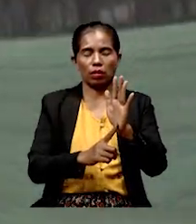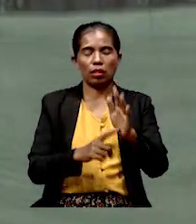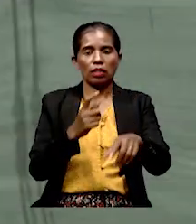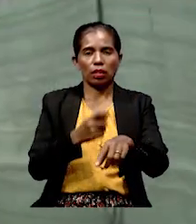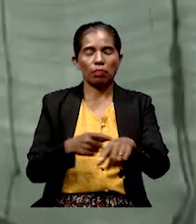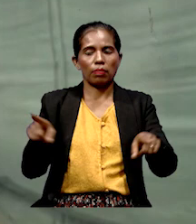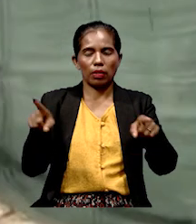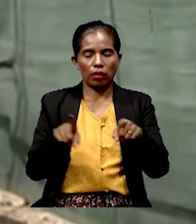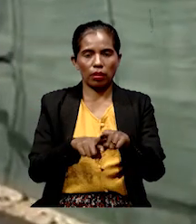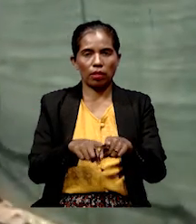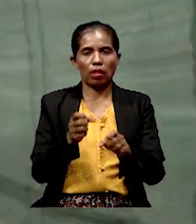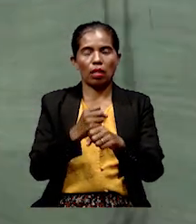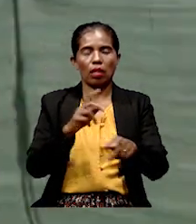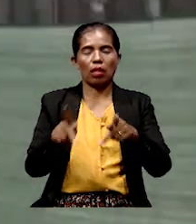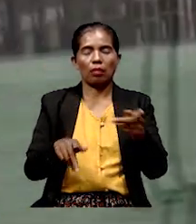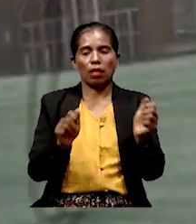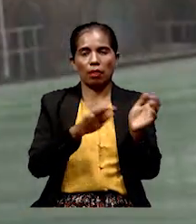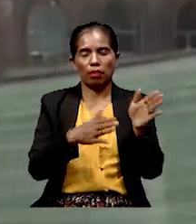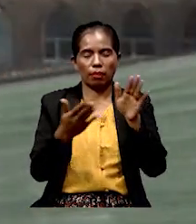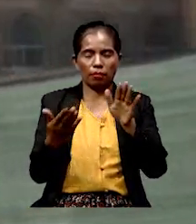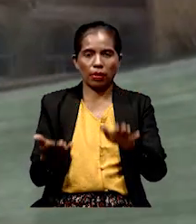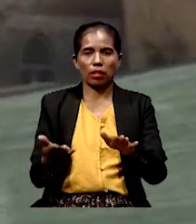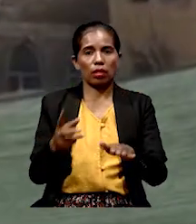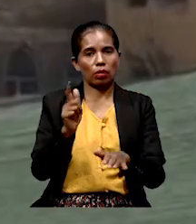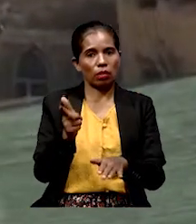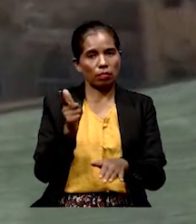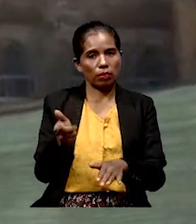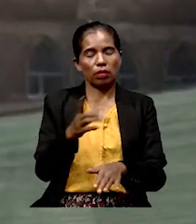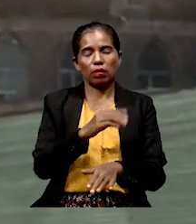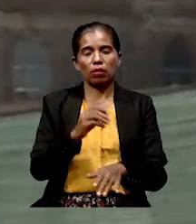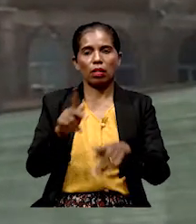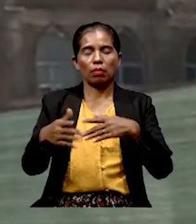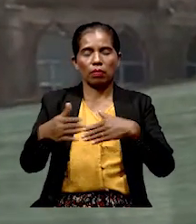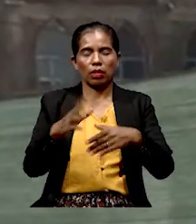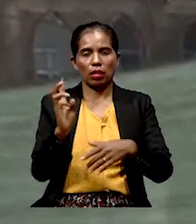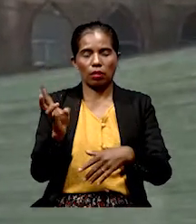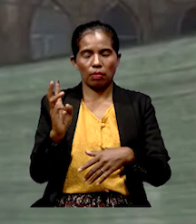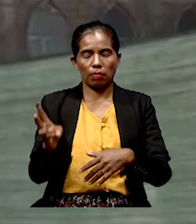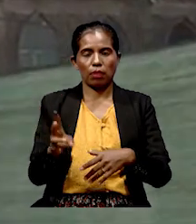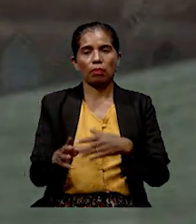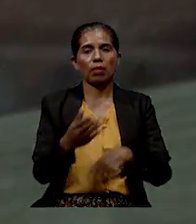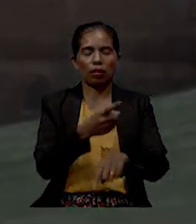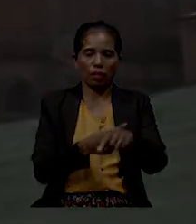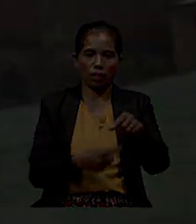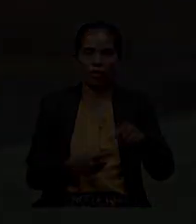nebe hanesan, halakon emaru nulu Resin nia vida, no quase emabesik nem nulu Makhetankanek.